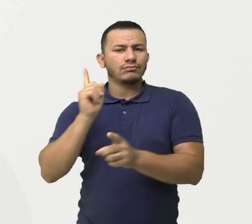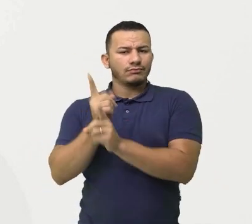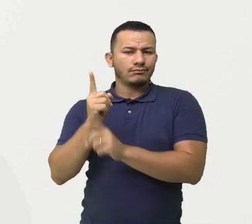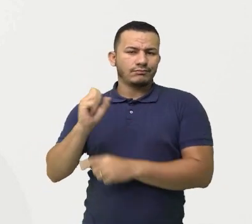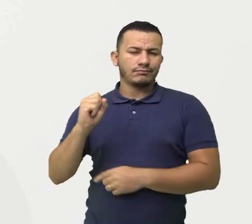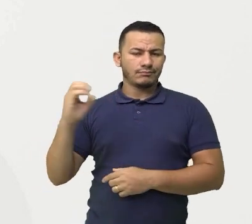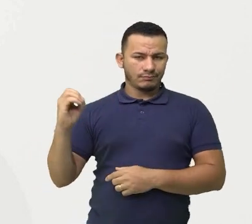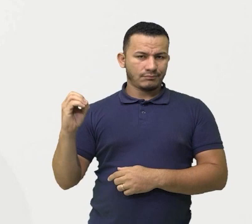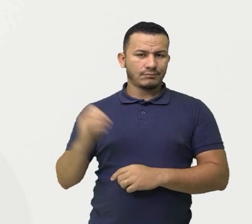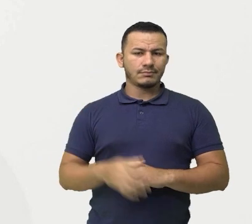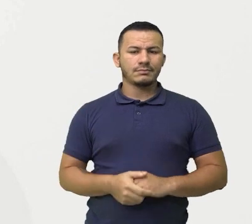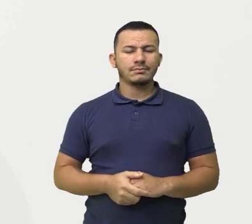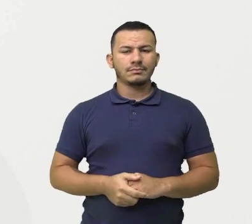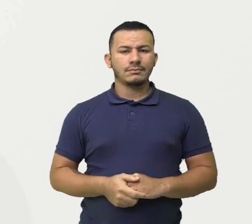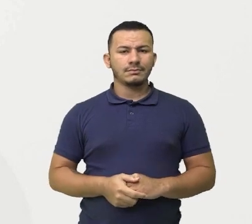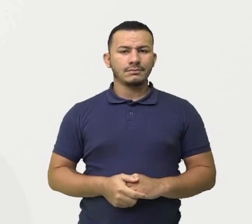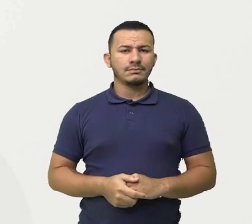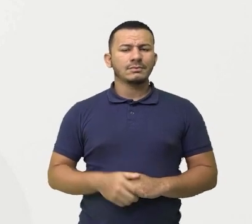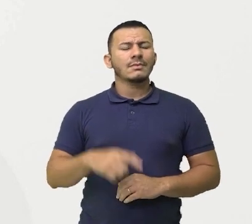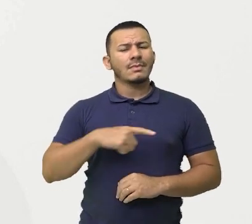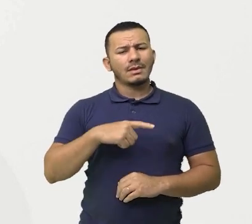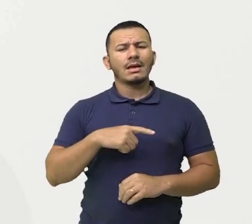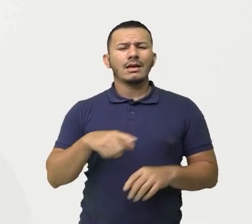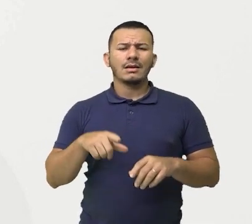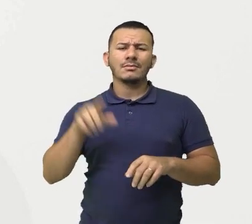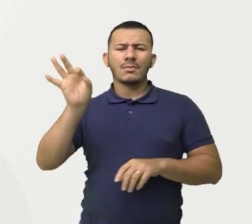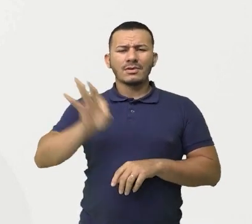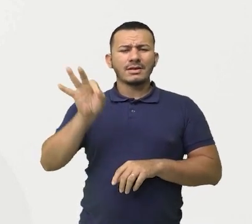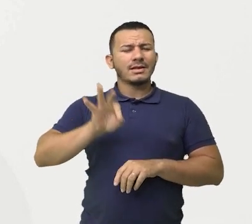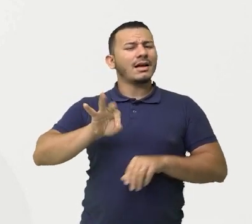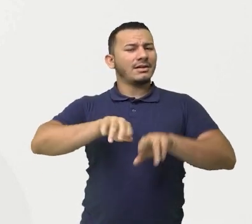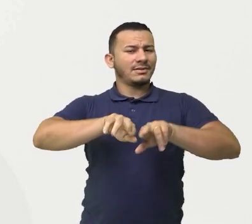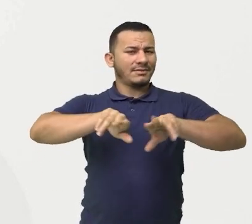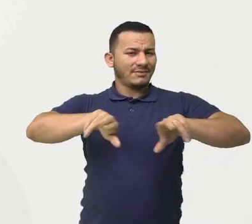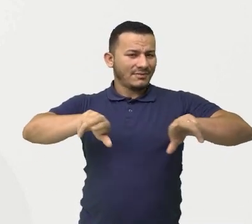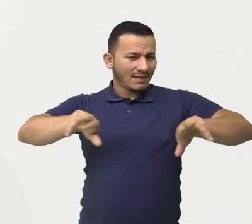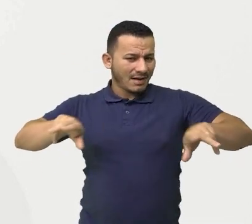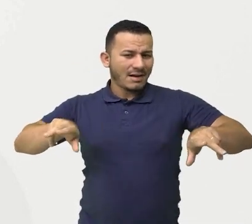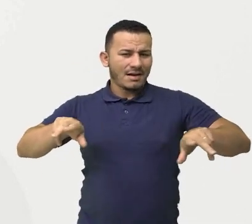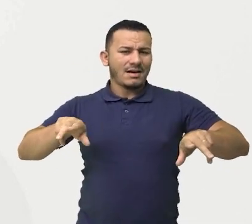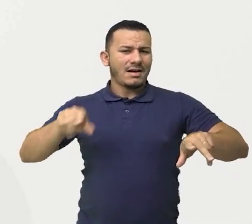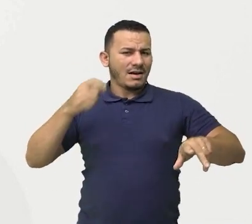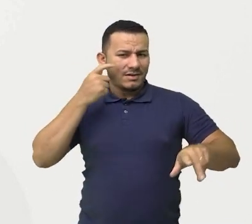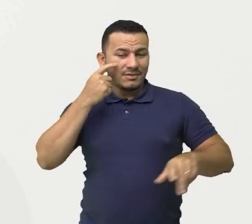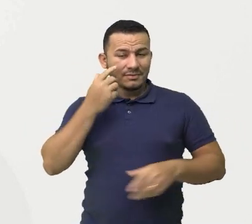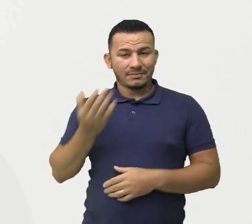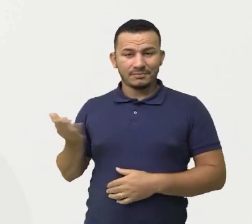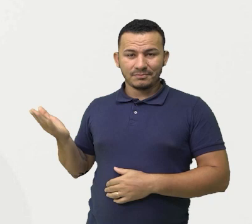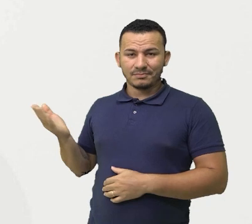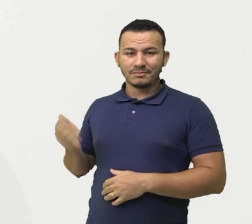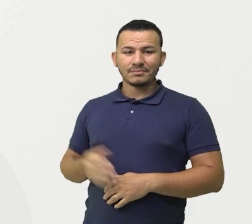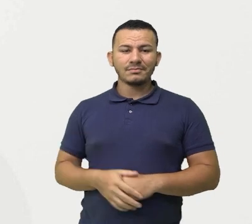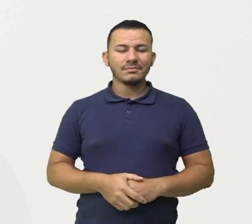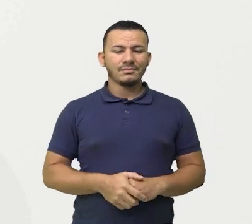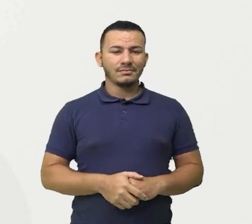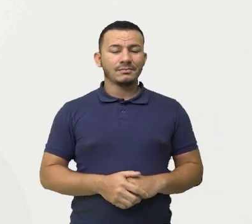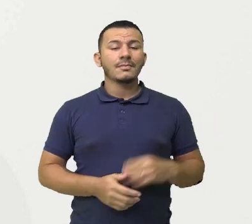10ª parte. Beleza? Tem outras porcentagens ainda que são tranquilas para a gente fazer. Acompanha